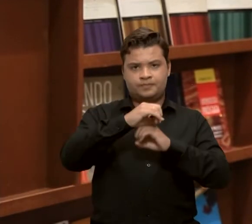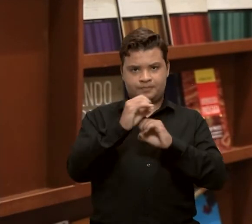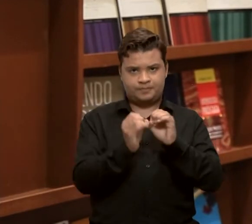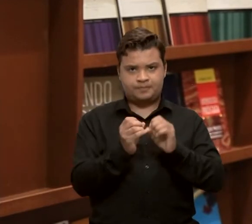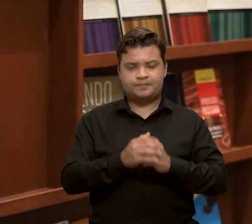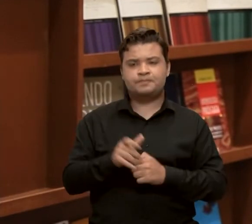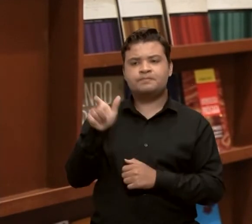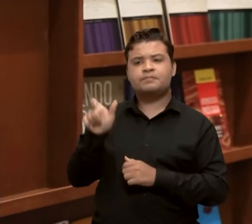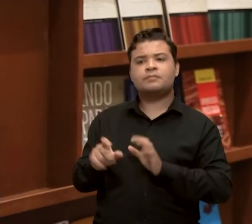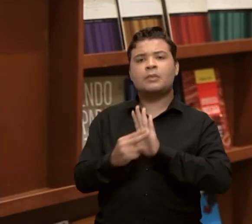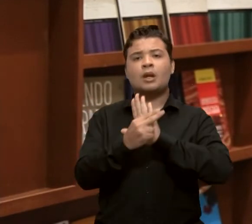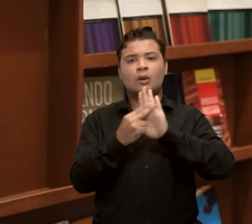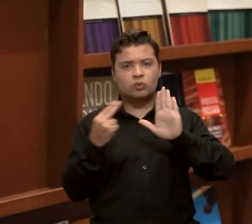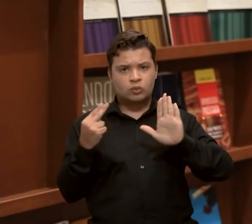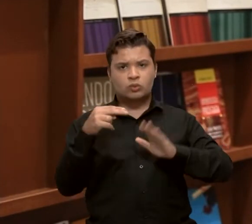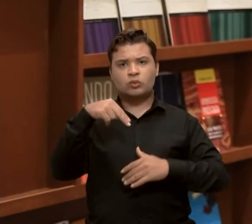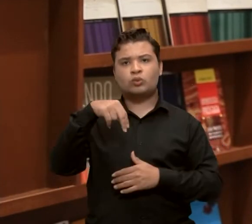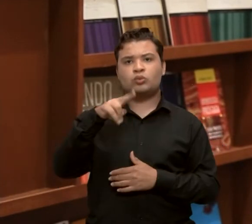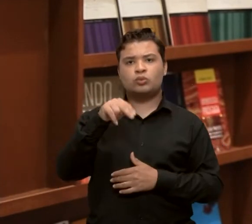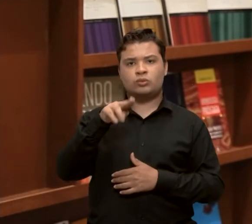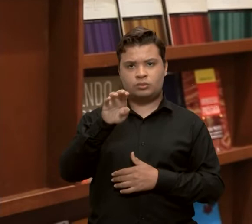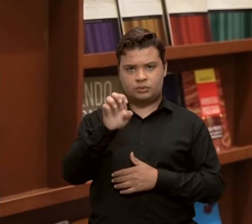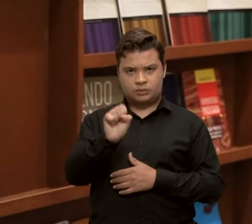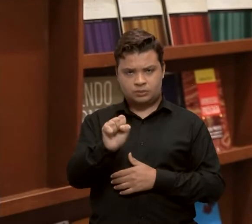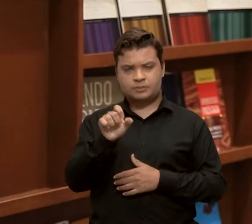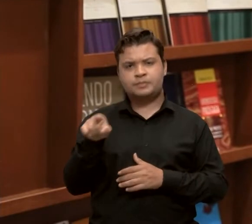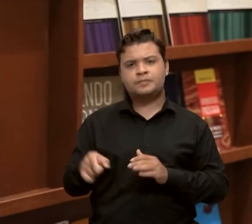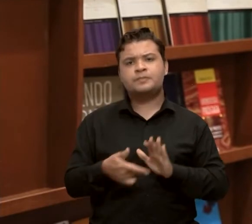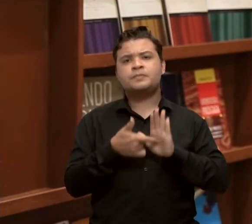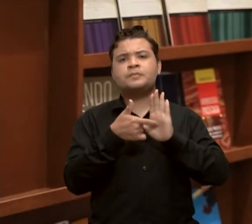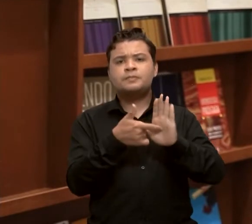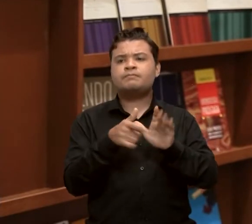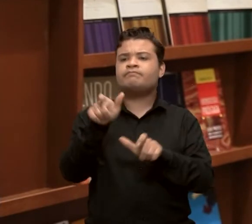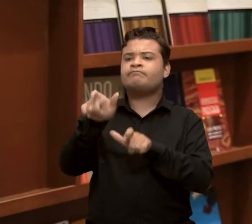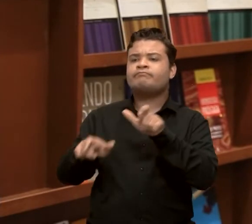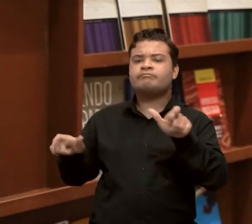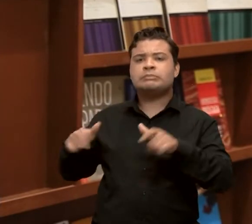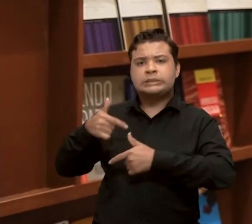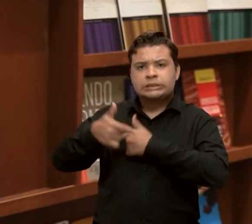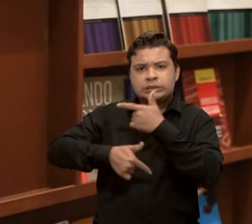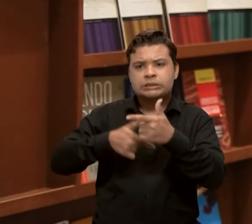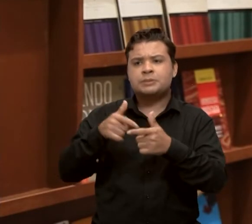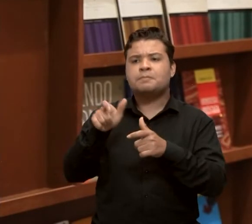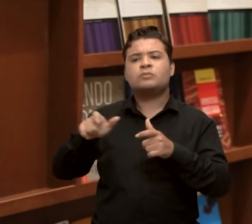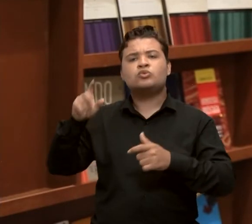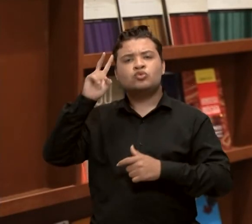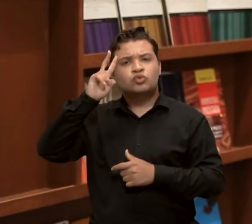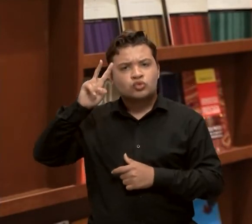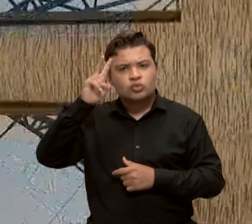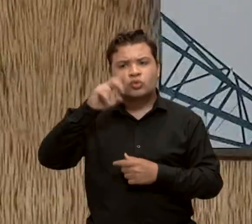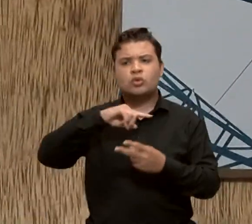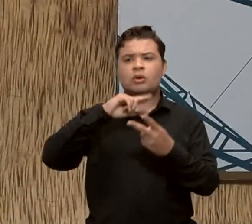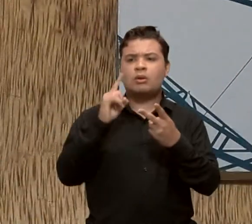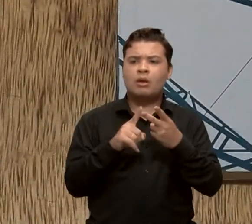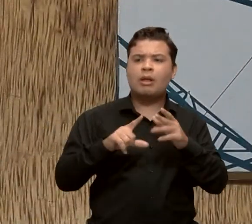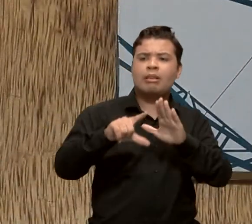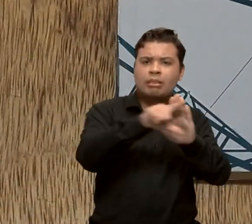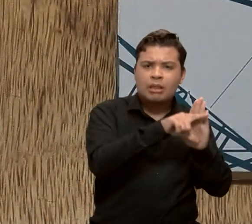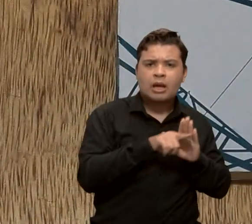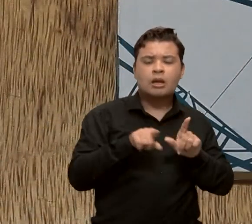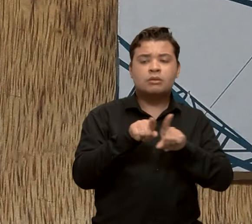autora, Rosângela Nunes, identifica agentes históricos, as leis e as ideias que